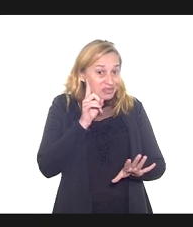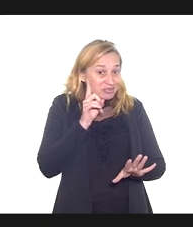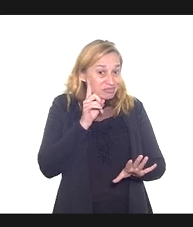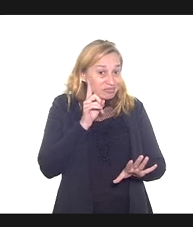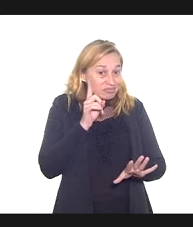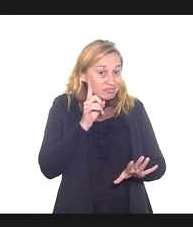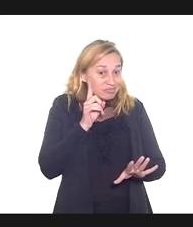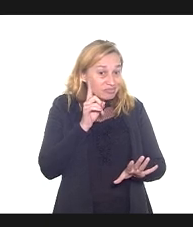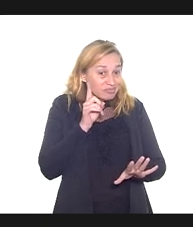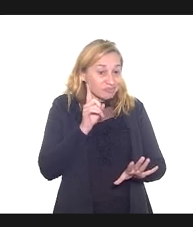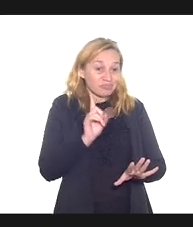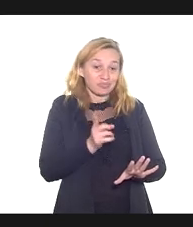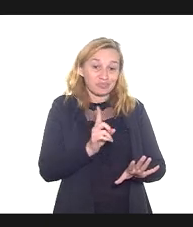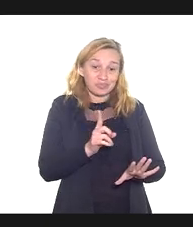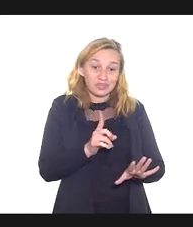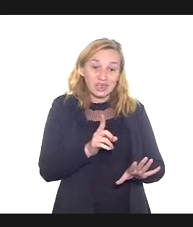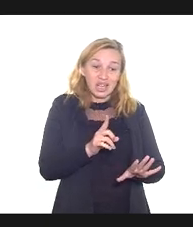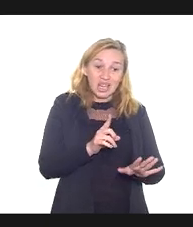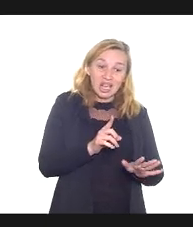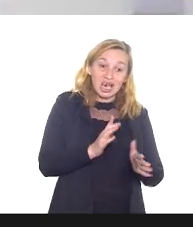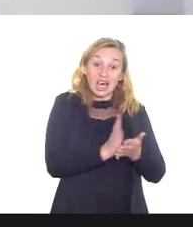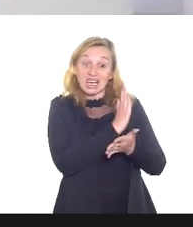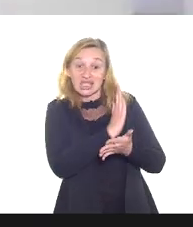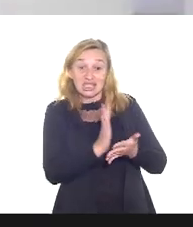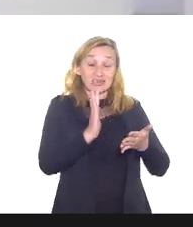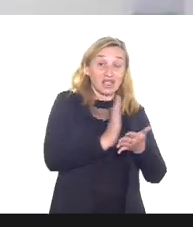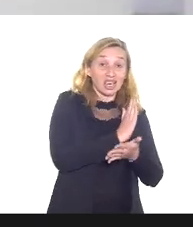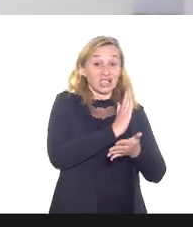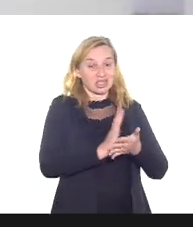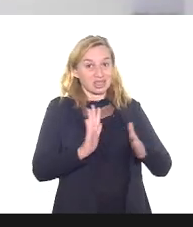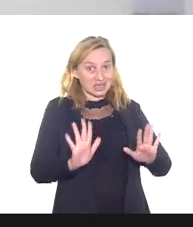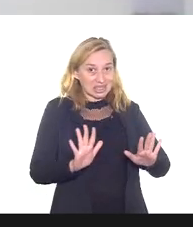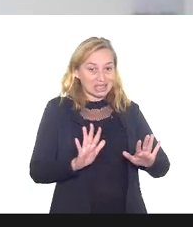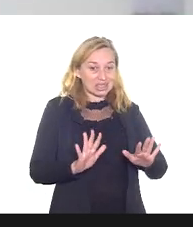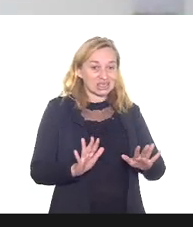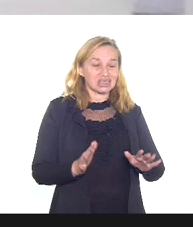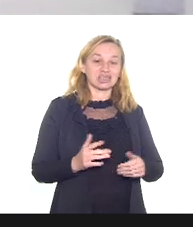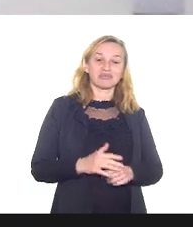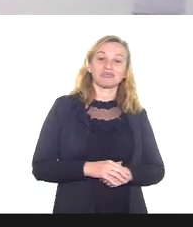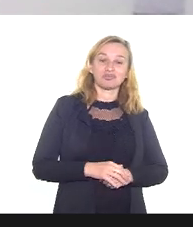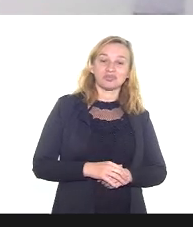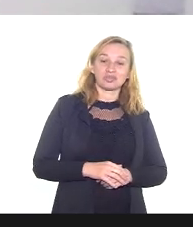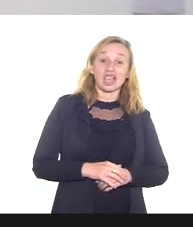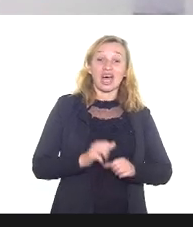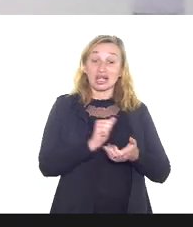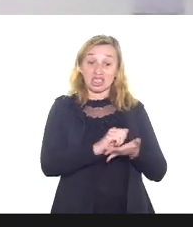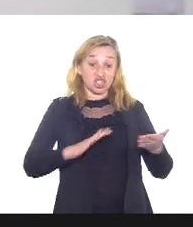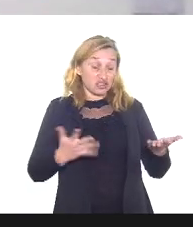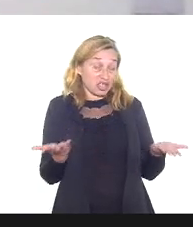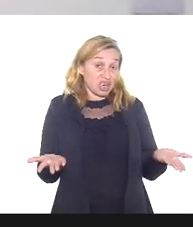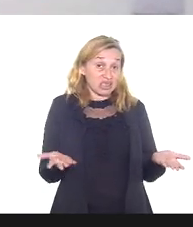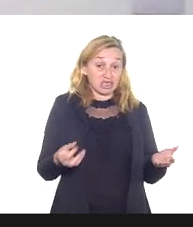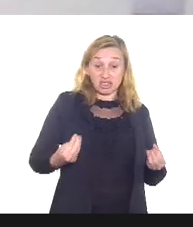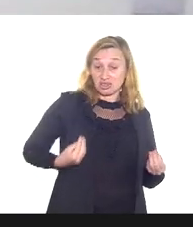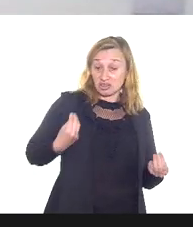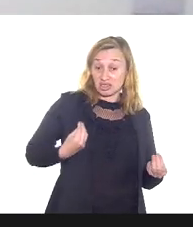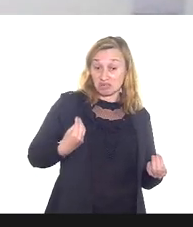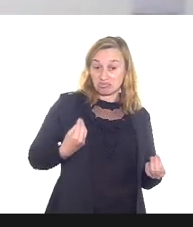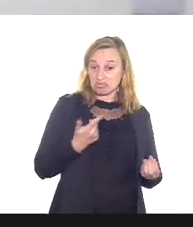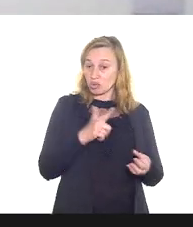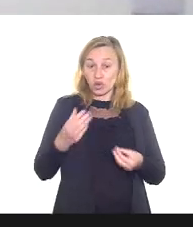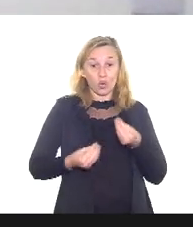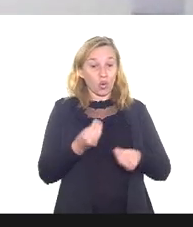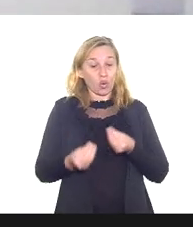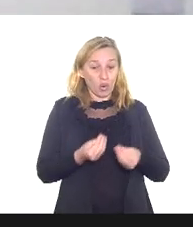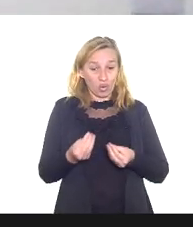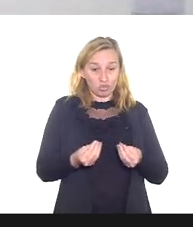né, episódica, ocasional, essa conexão dos estudantes. As atividades presenciais não tinham condições